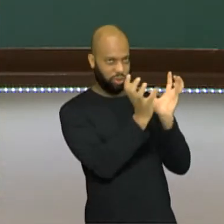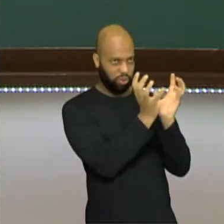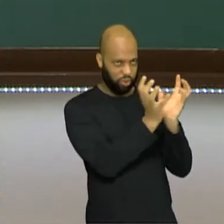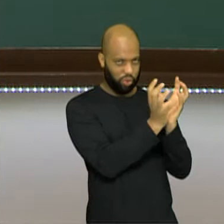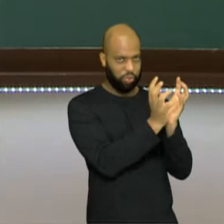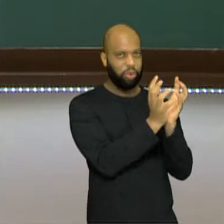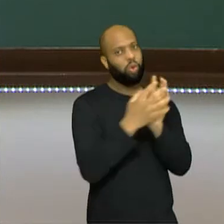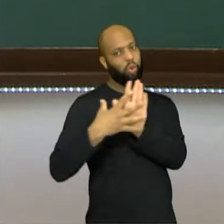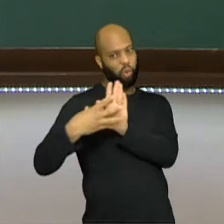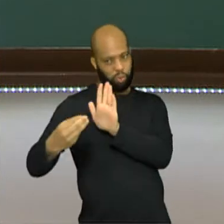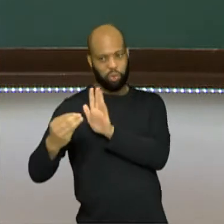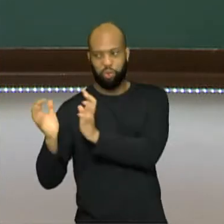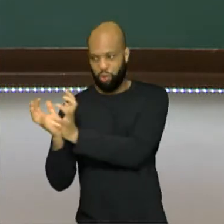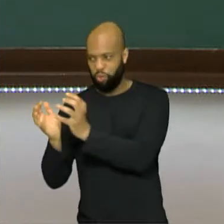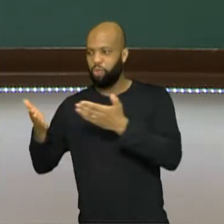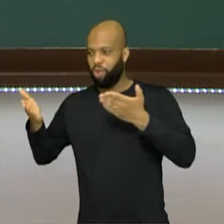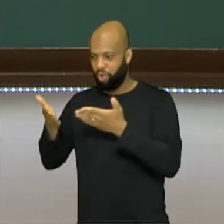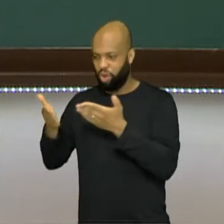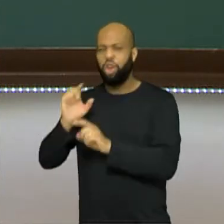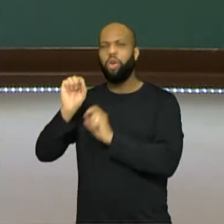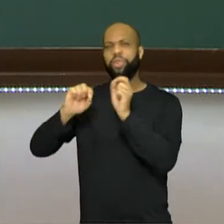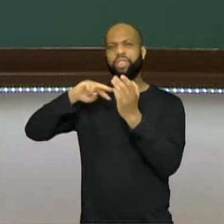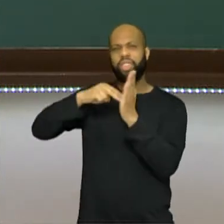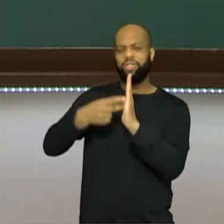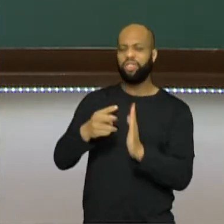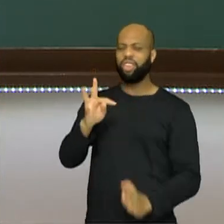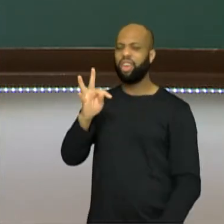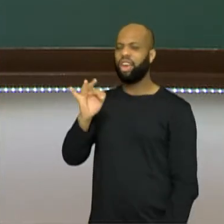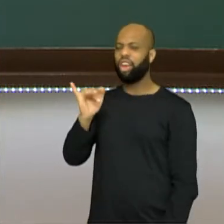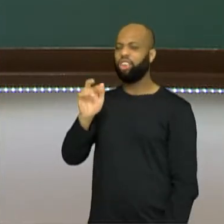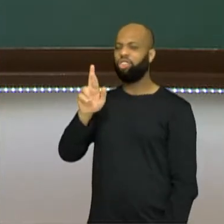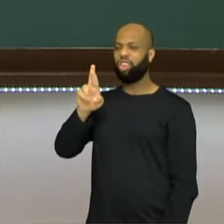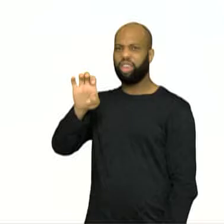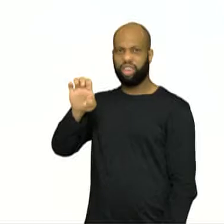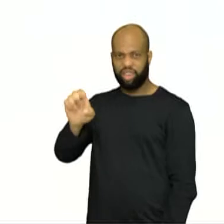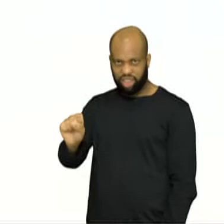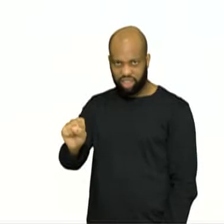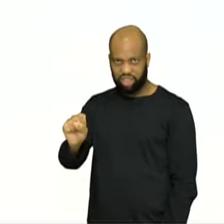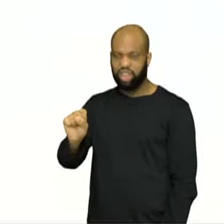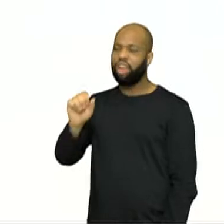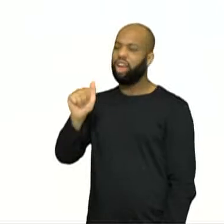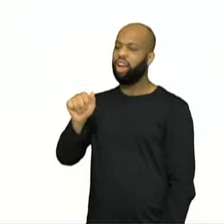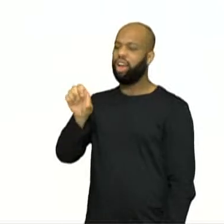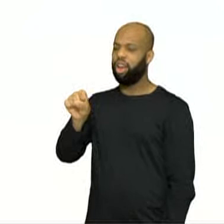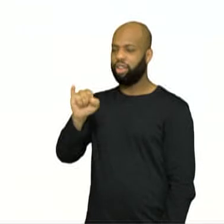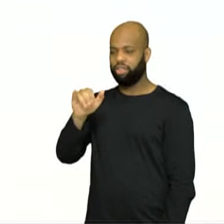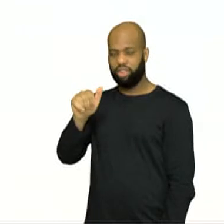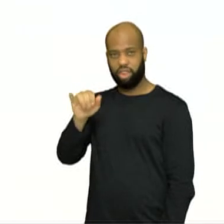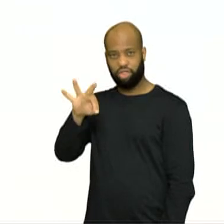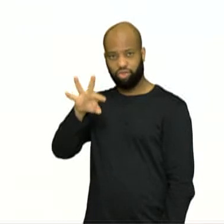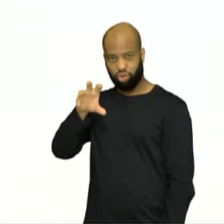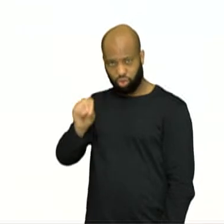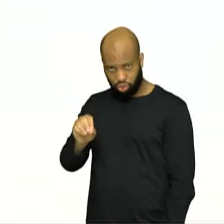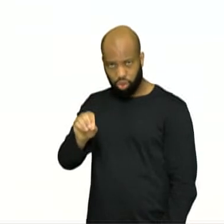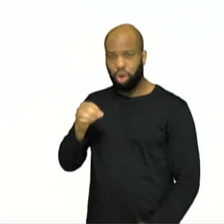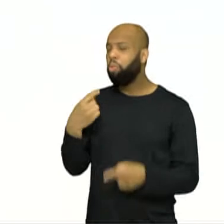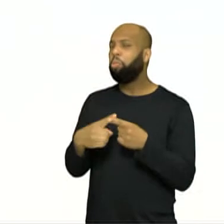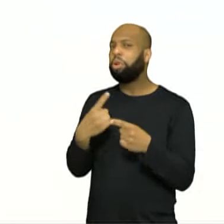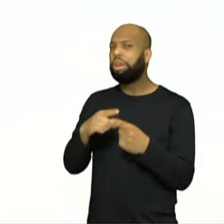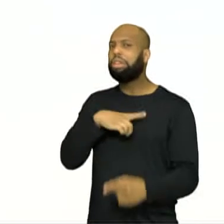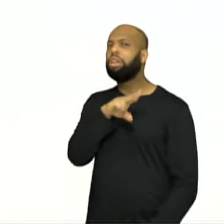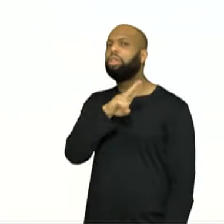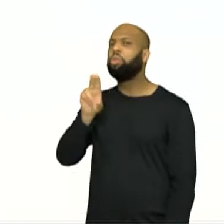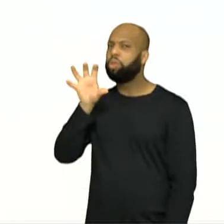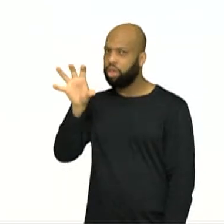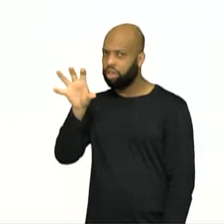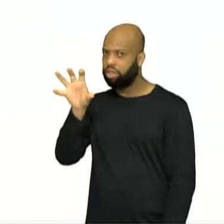o que significa este termo tigre asiático? O que é um novo tigre asiático? Você deve estar se perguntando, e por que esses países são assim